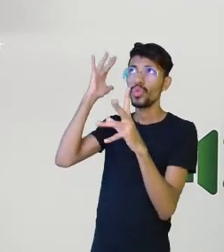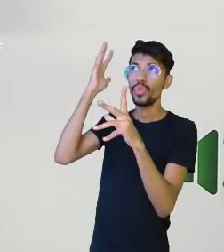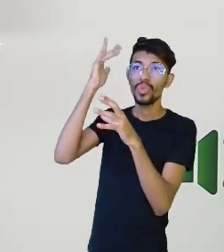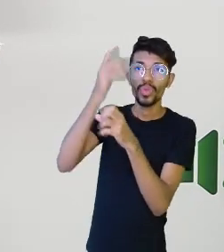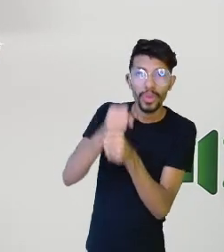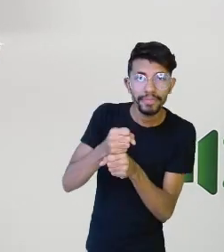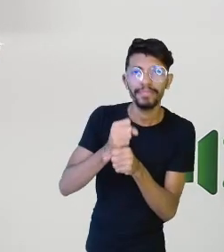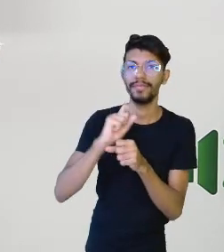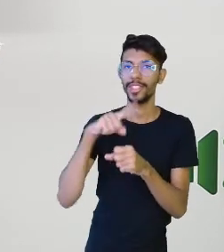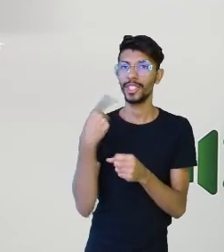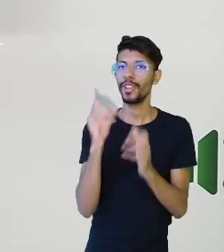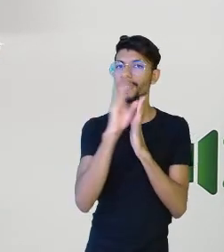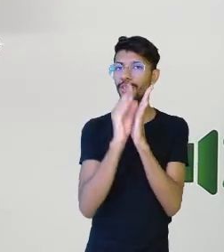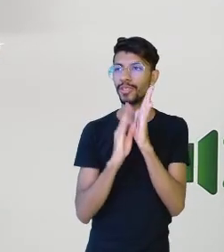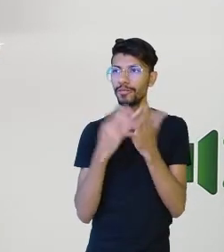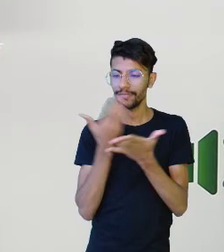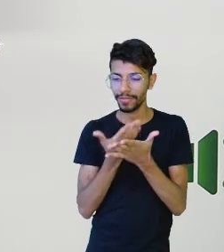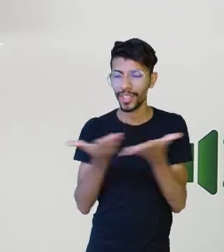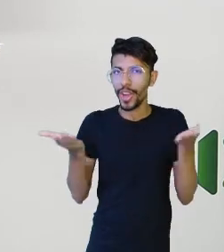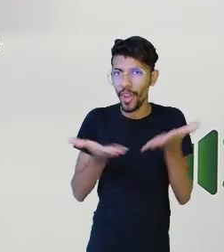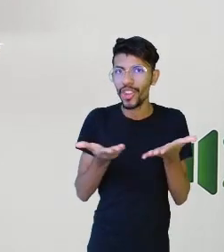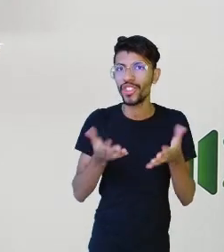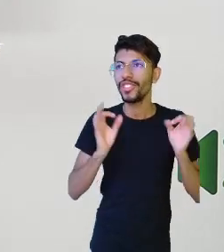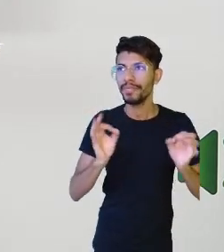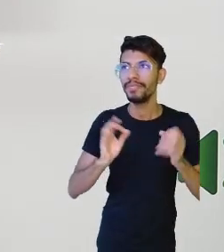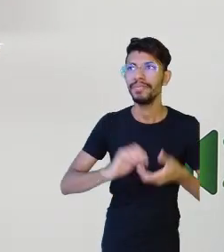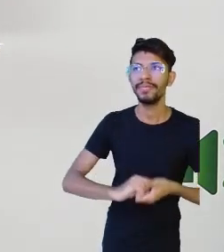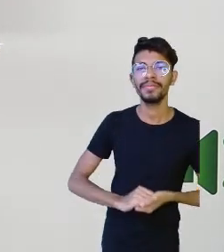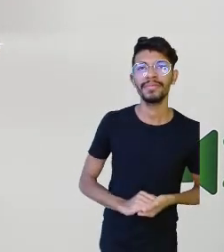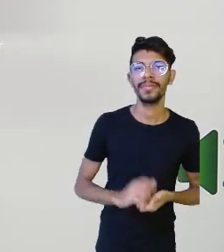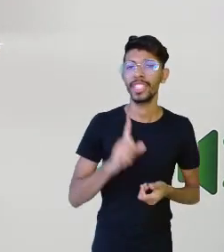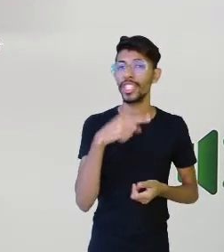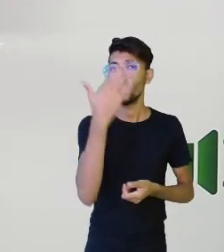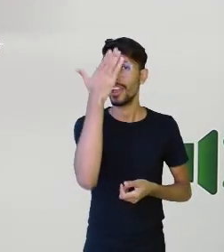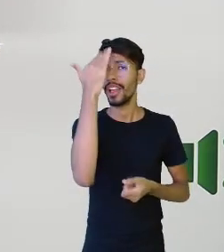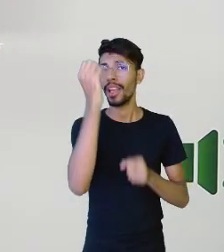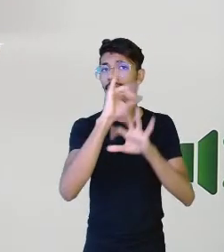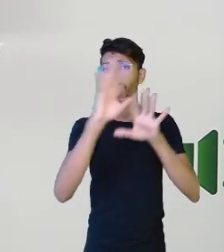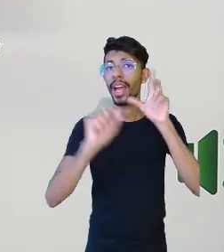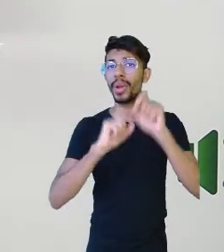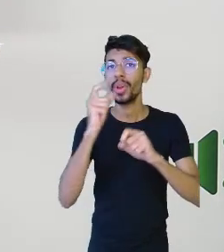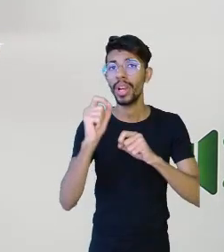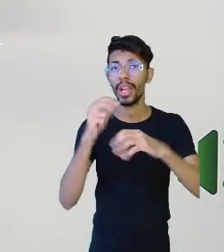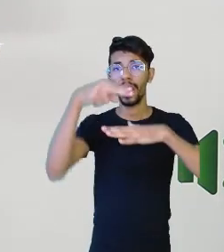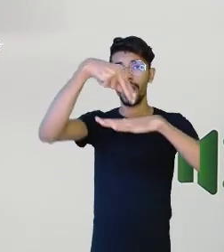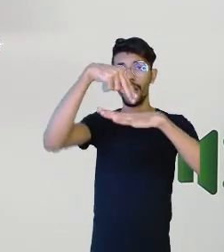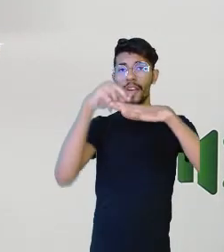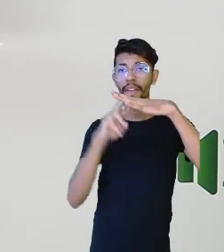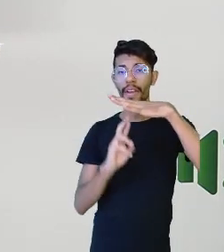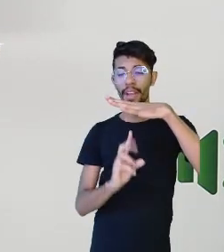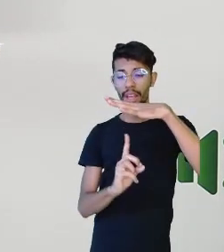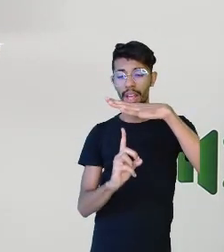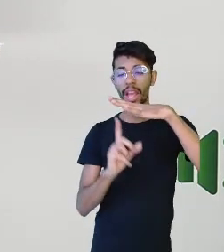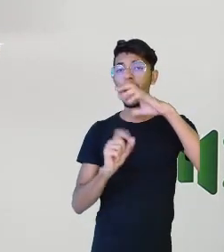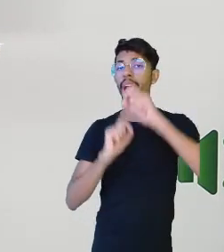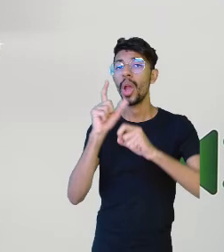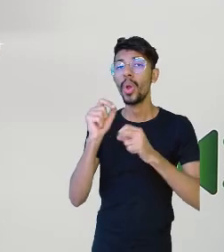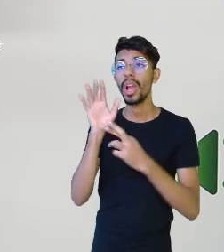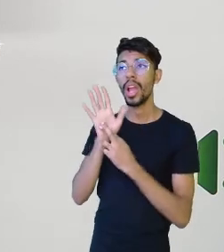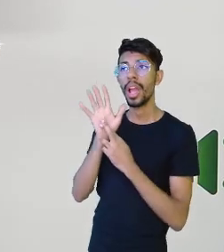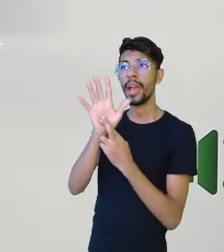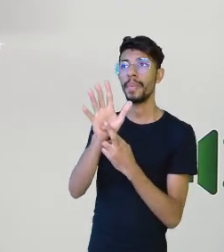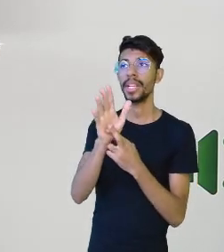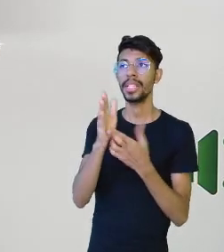gente estudou hoje. A gente entendeu que fração é a representação